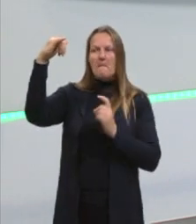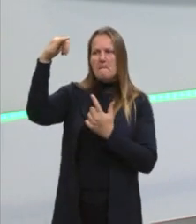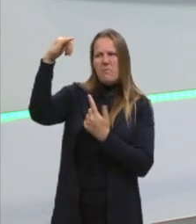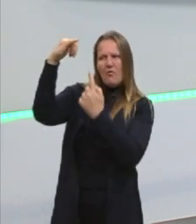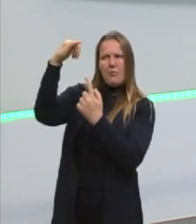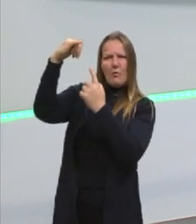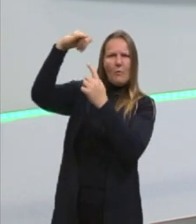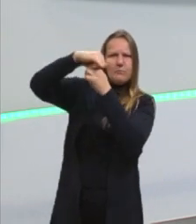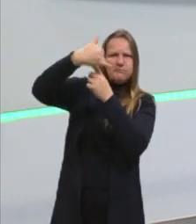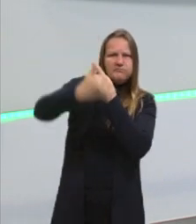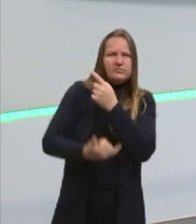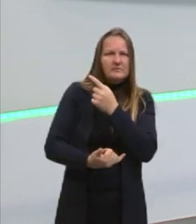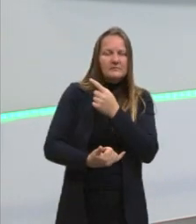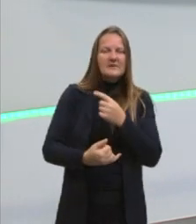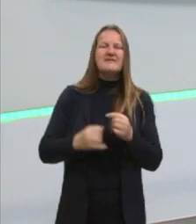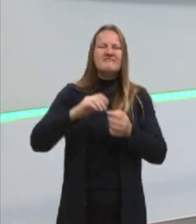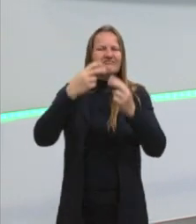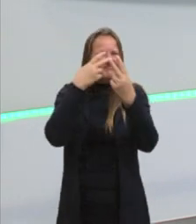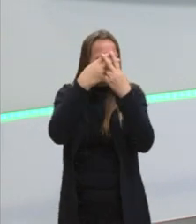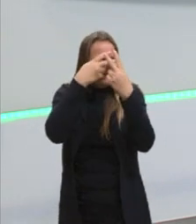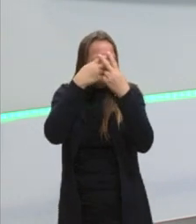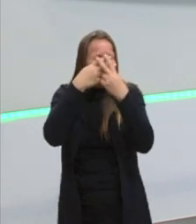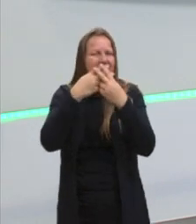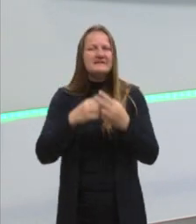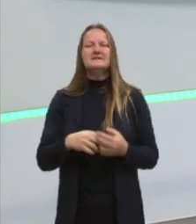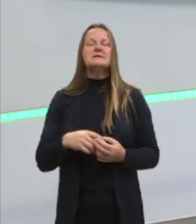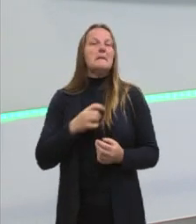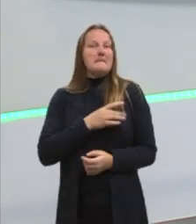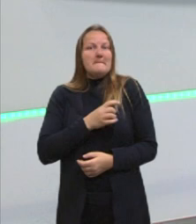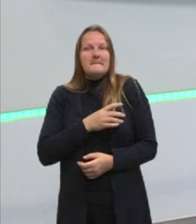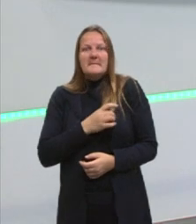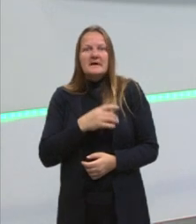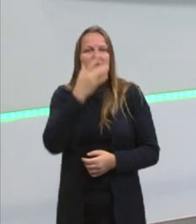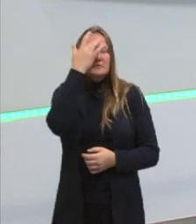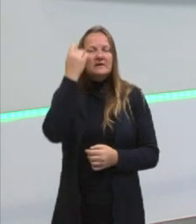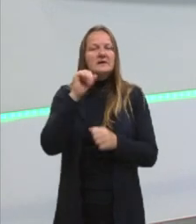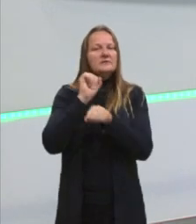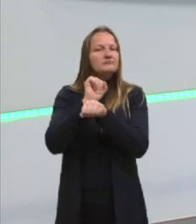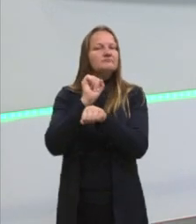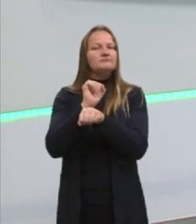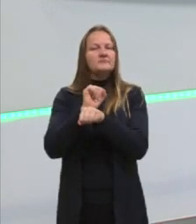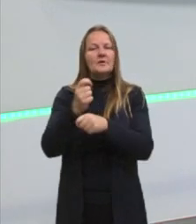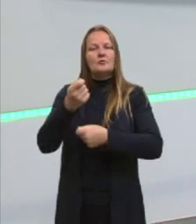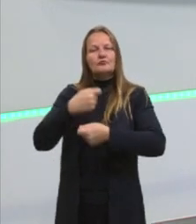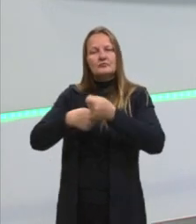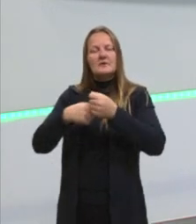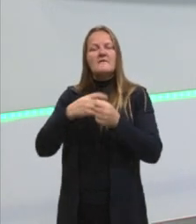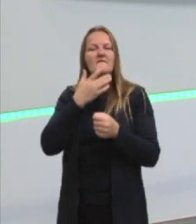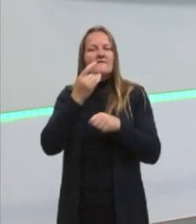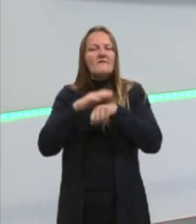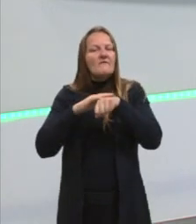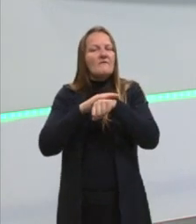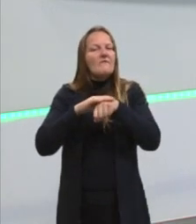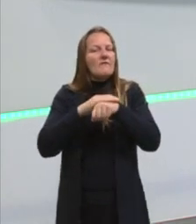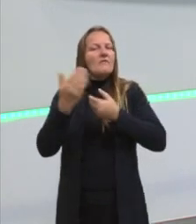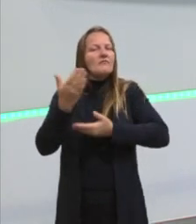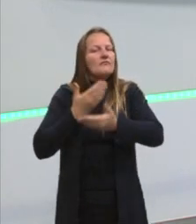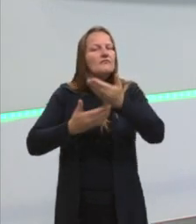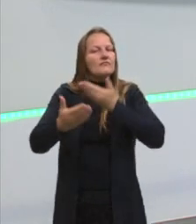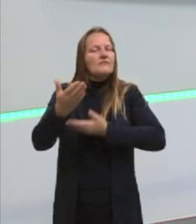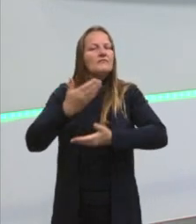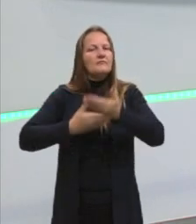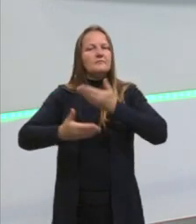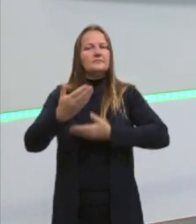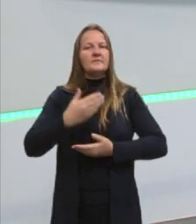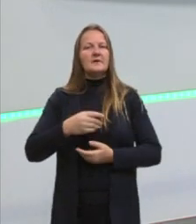matasse um João Goulart prendessem ele quando ele chegasse daí ele ficou esperando negociando e o que que esse negociou João Goulart